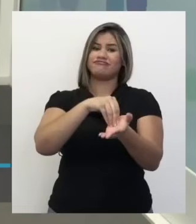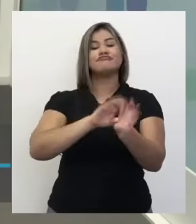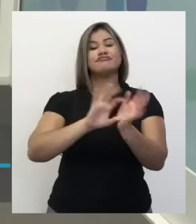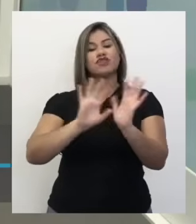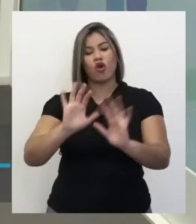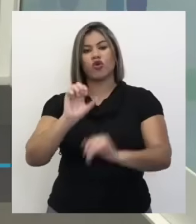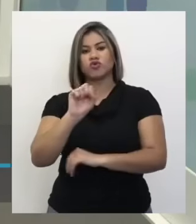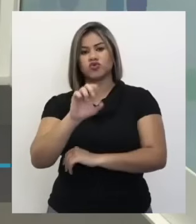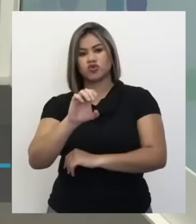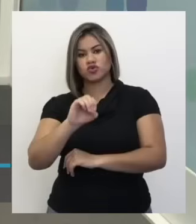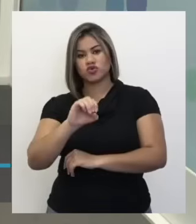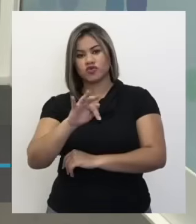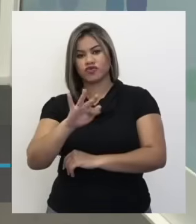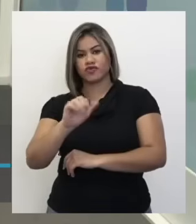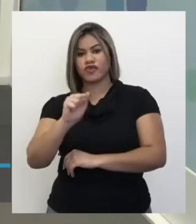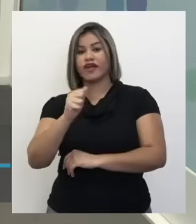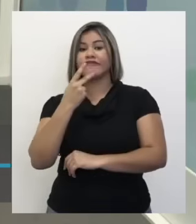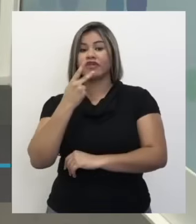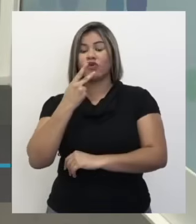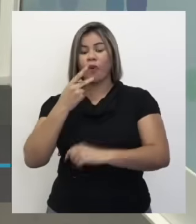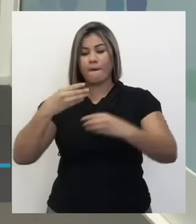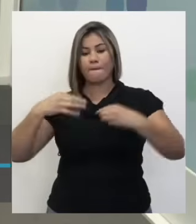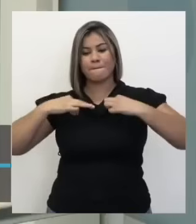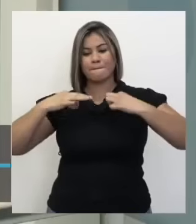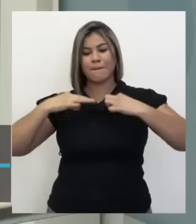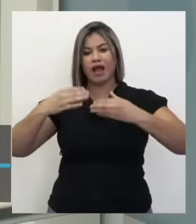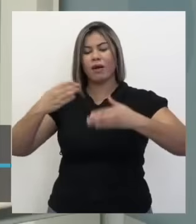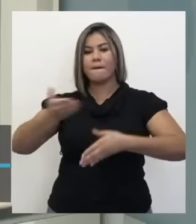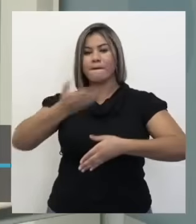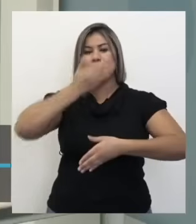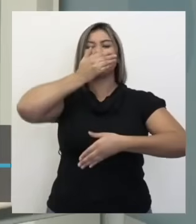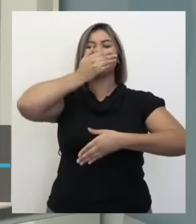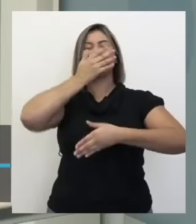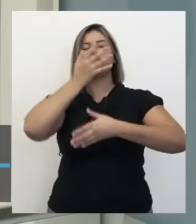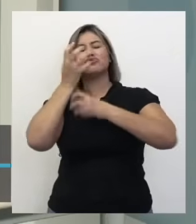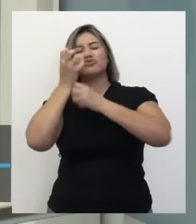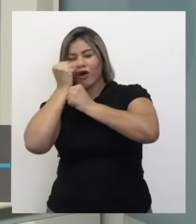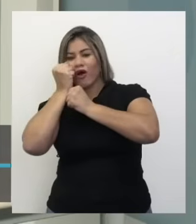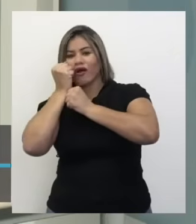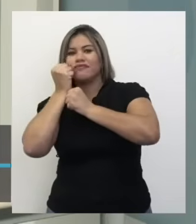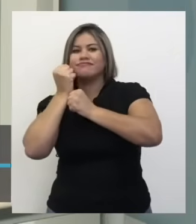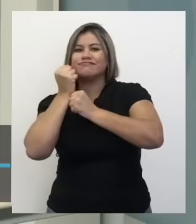Sofia colocou, quando ele coloca um pano na boca da consciência e fala dorme.